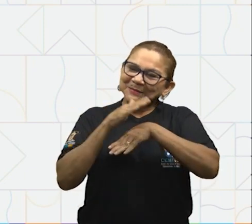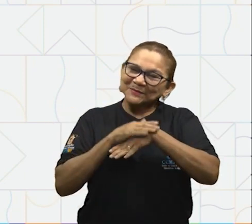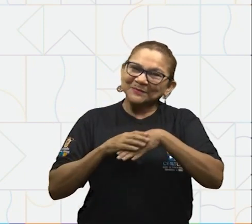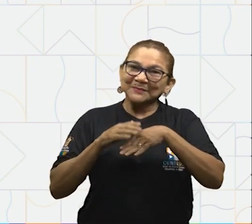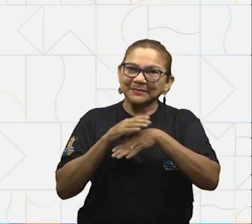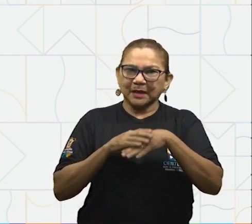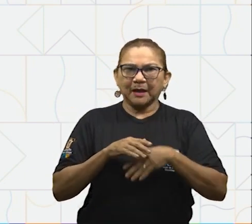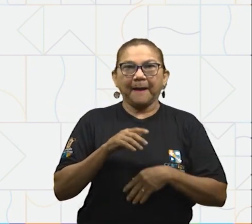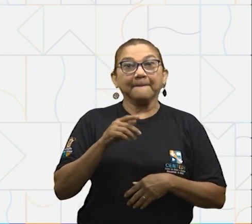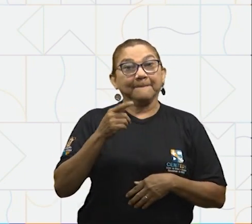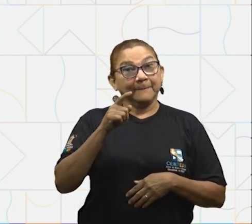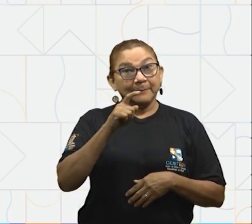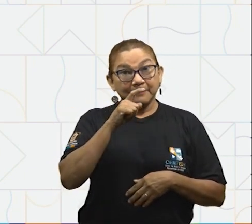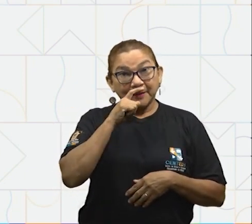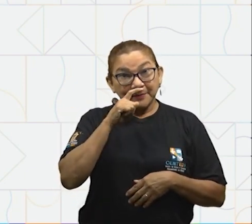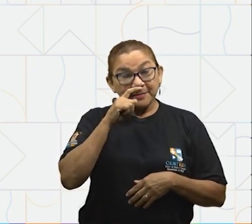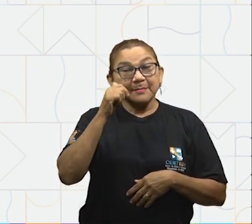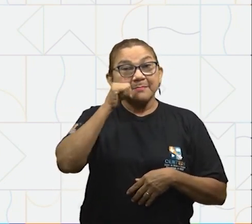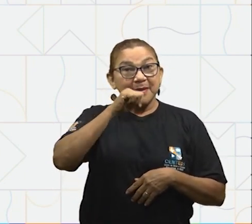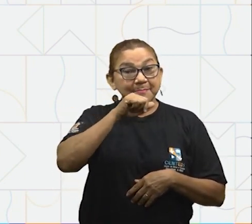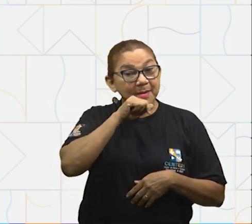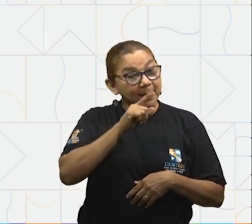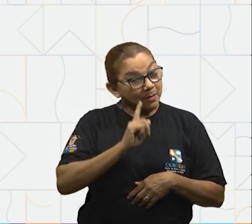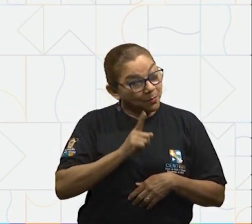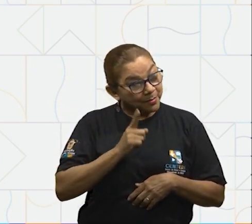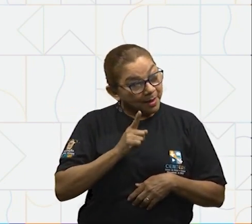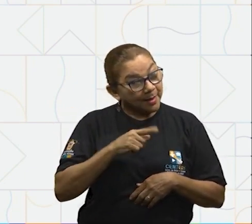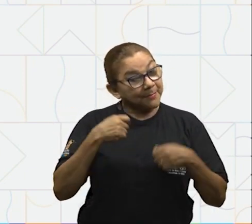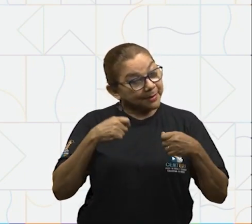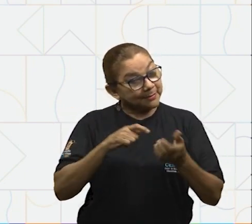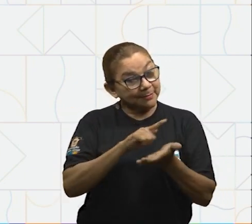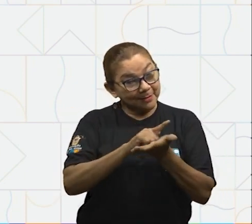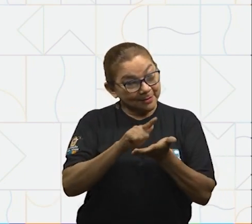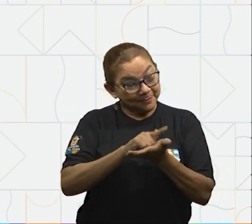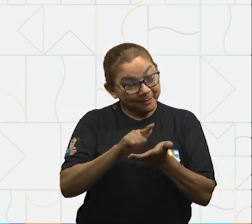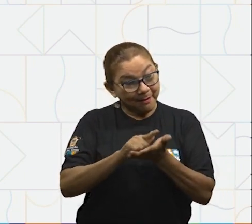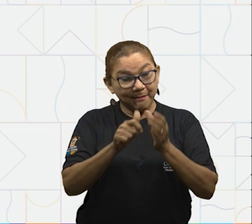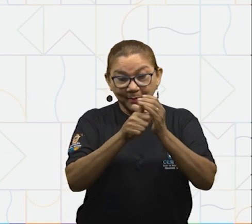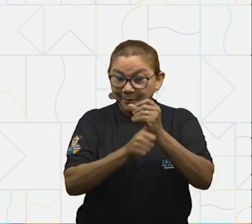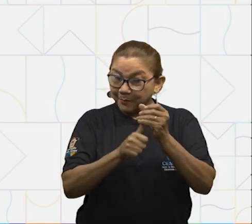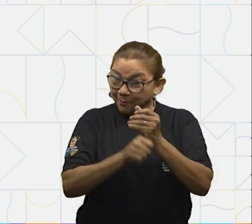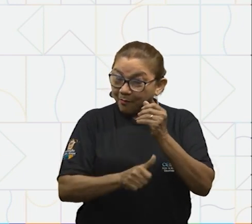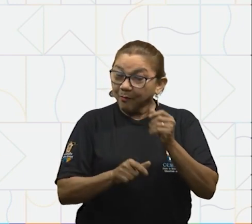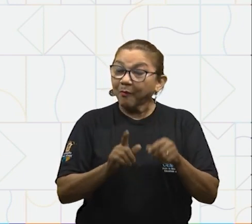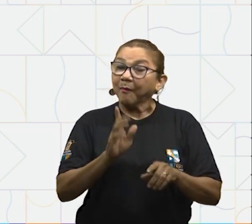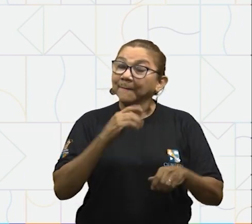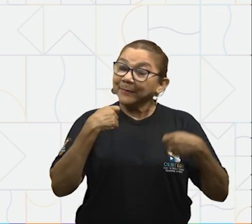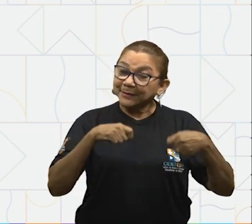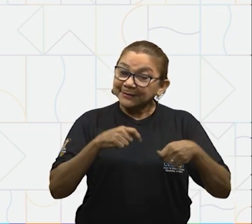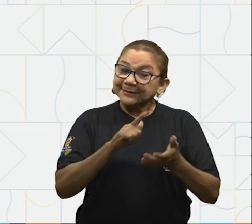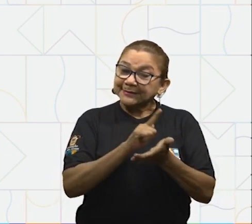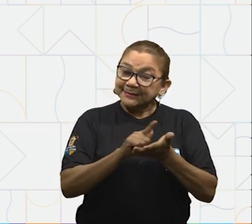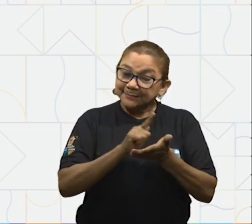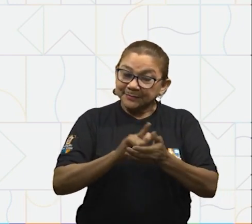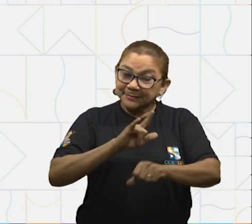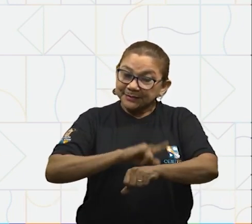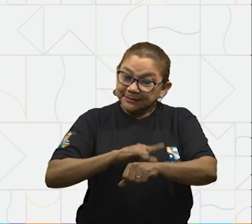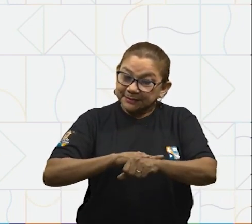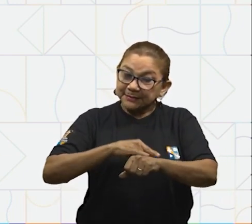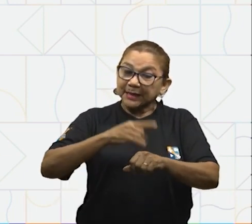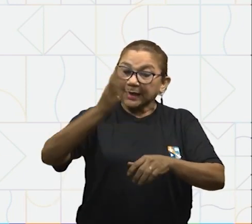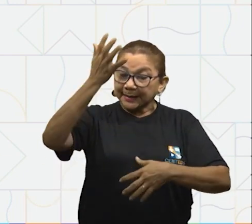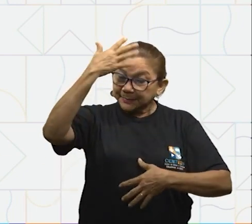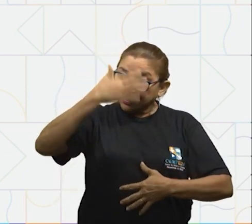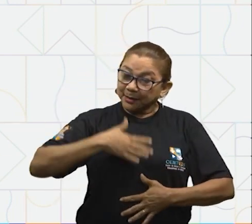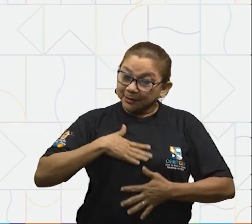lembrava? Dos cuidados necessários. Limpeza de cocô e xixi deles, dar banho, dar comida e brincar,